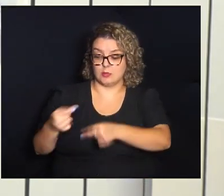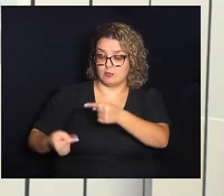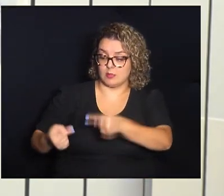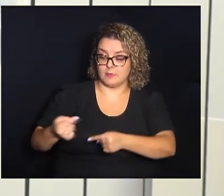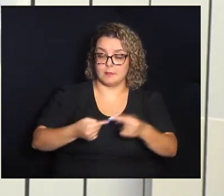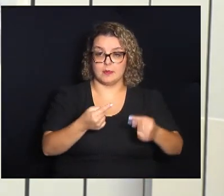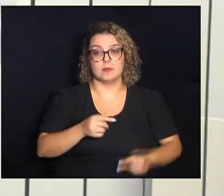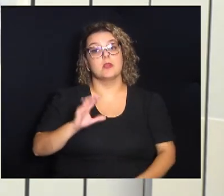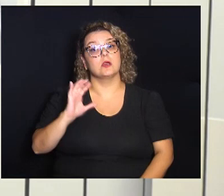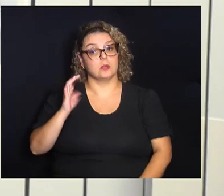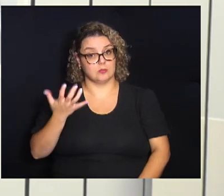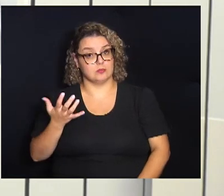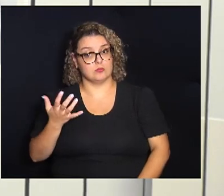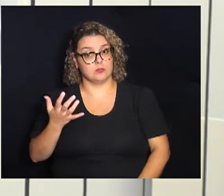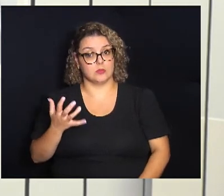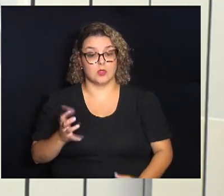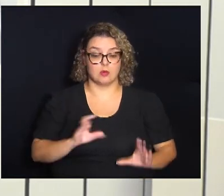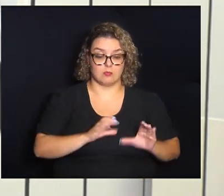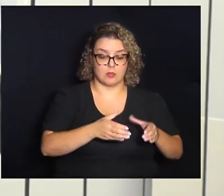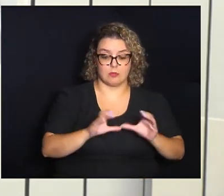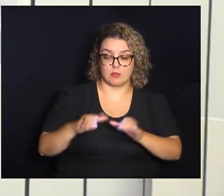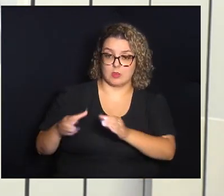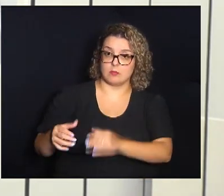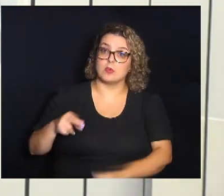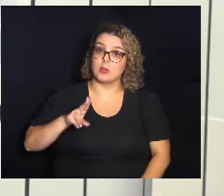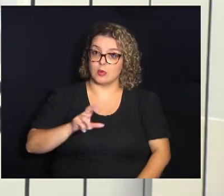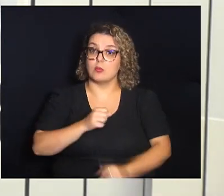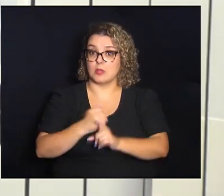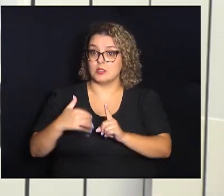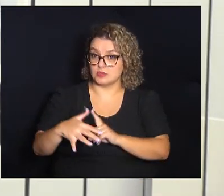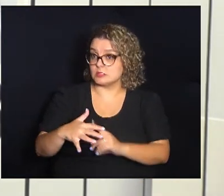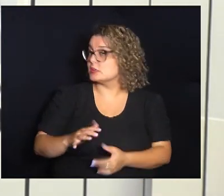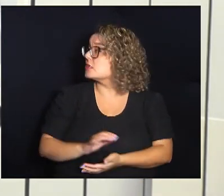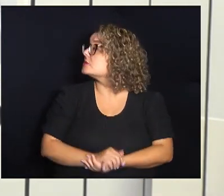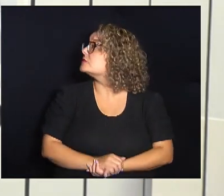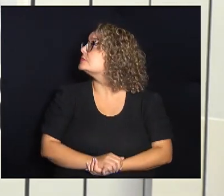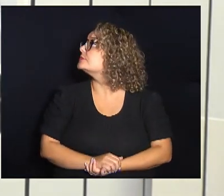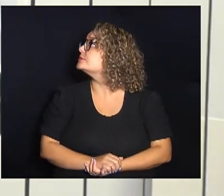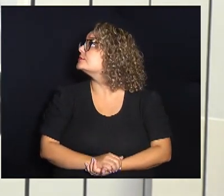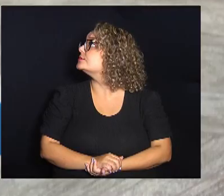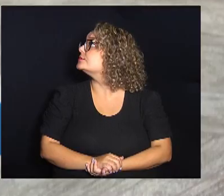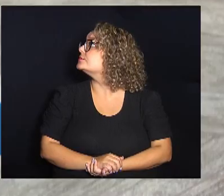que ocorreram em comissões ou pela sociedade.